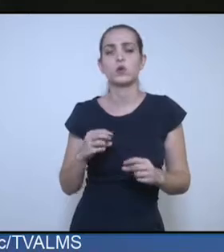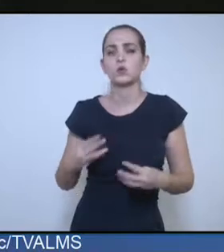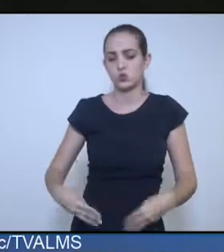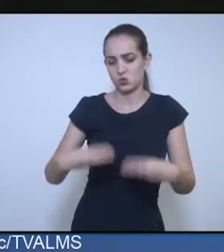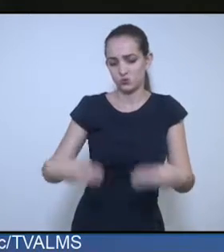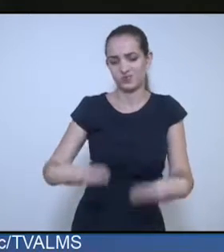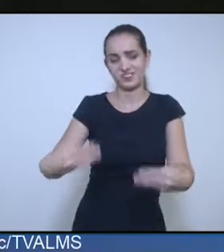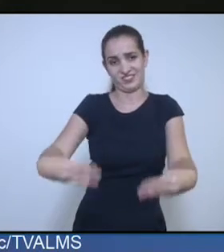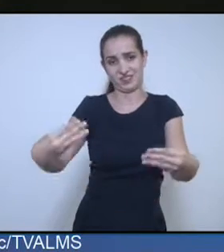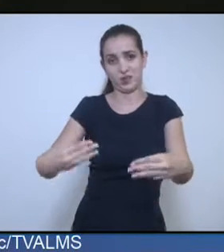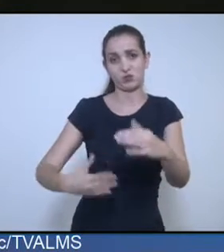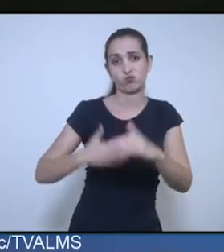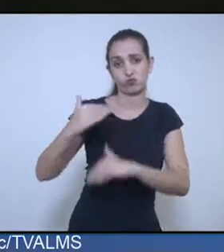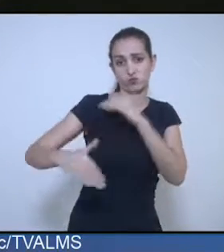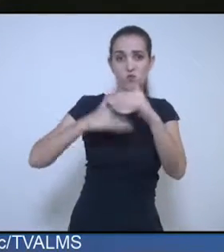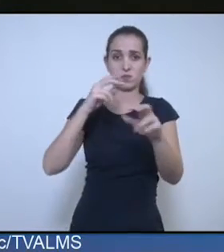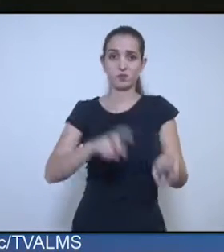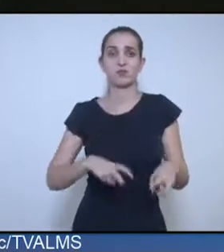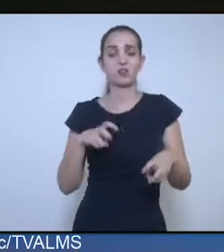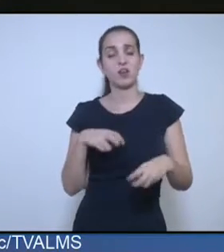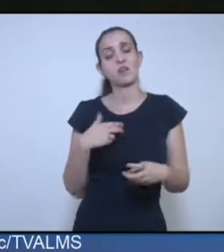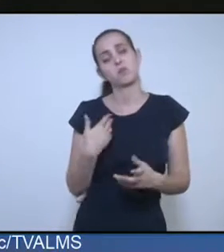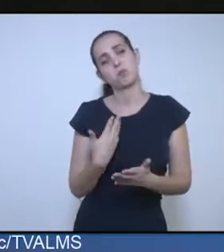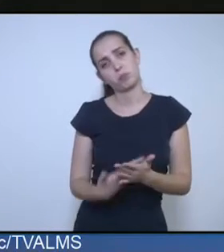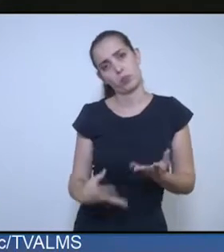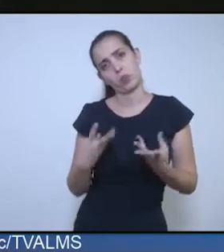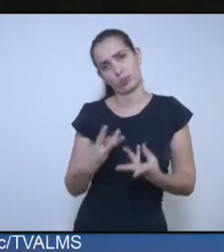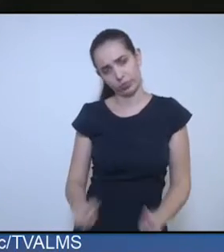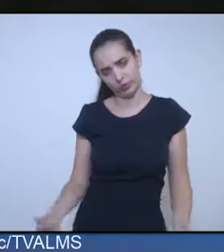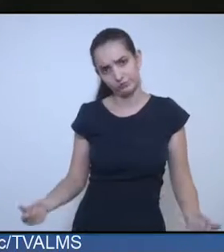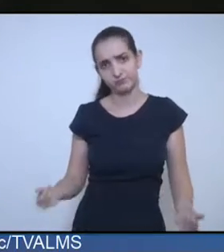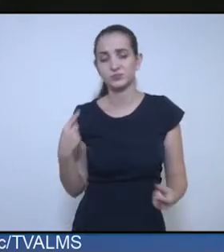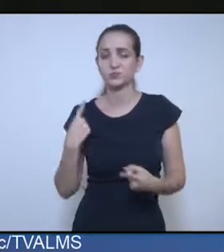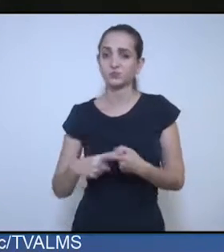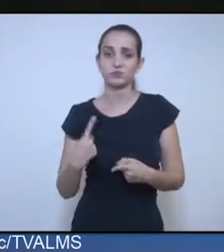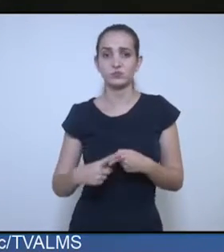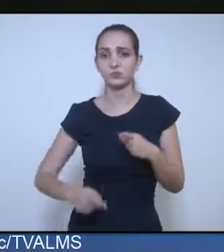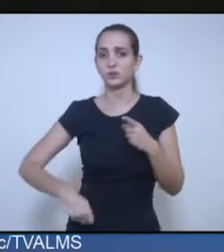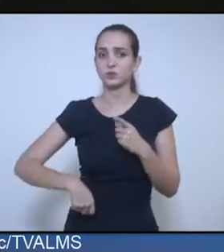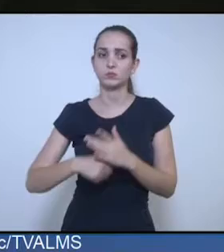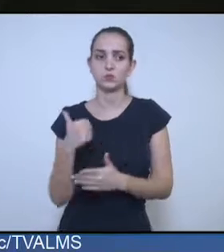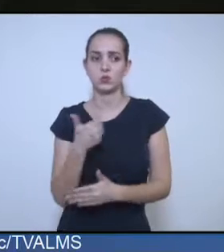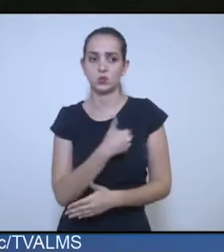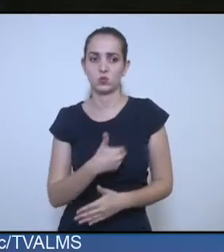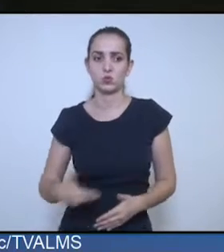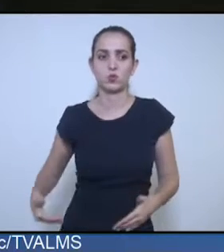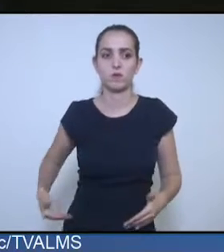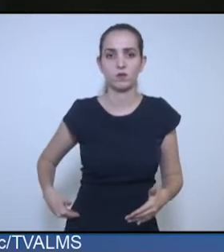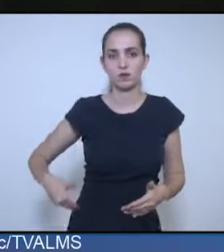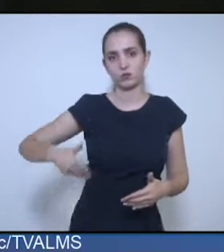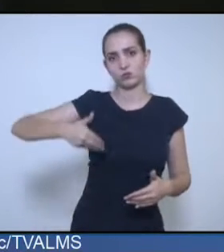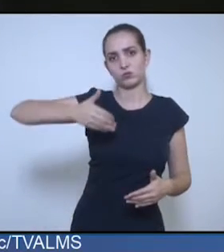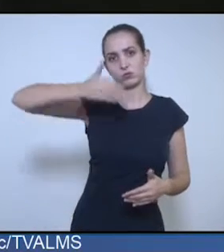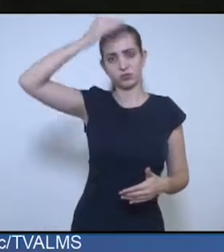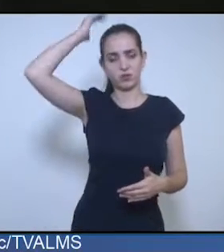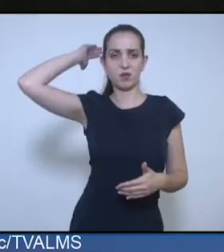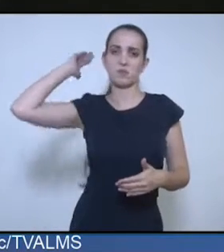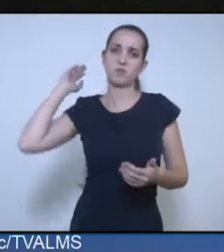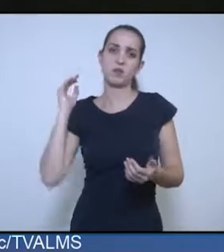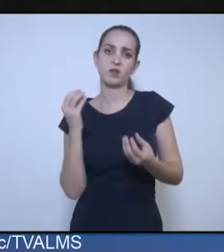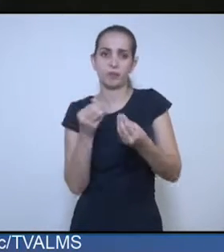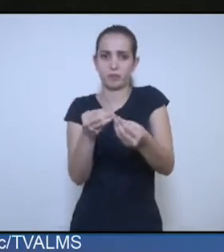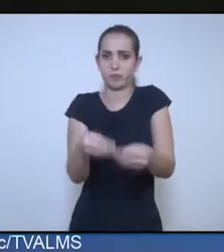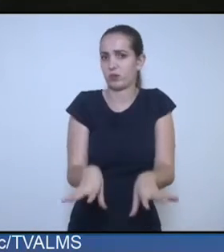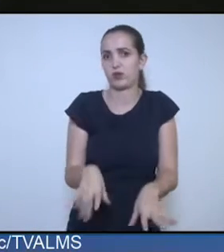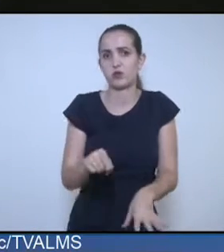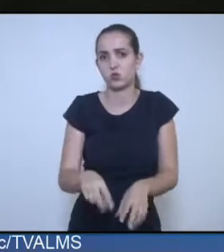Agrário. Uma das primeiras ações desse governo foi desmontar o Ministério do Desenvolvimento Agrário. E eu tive